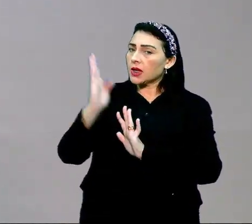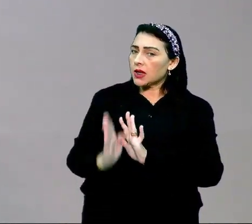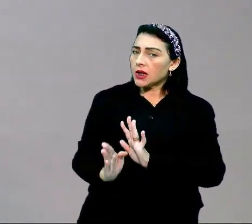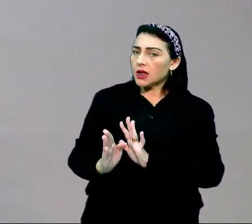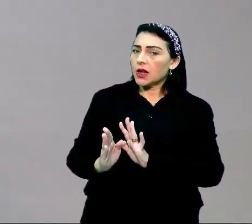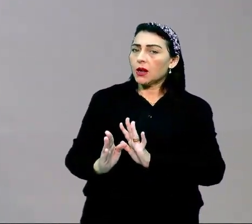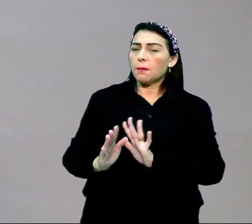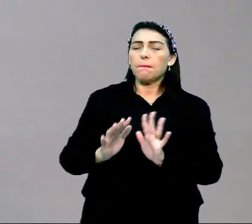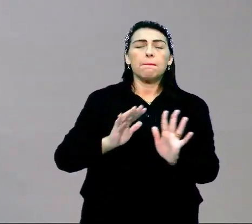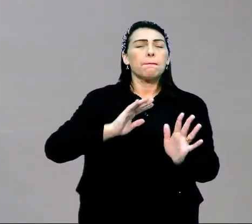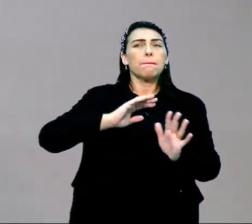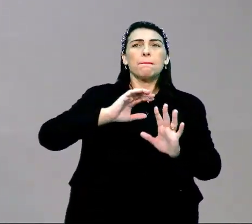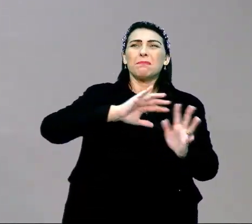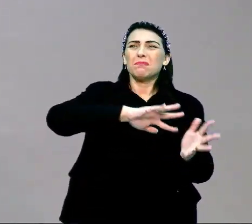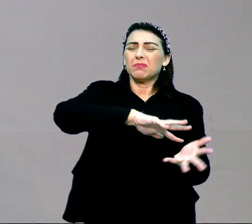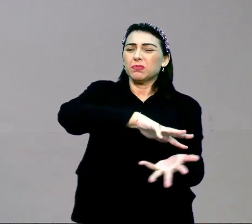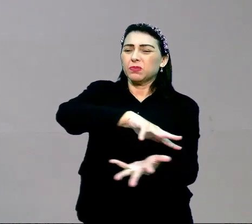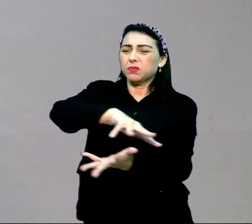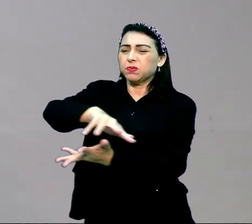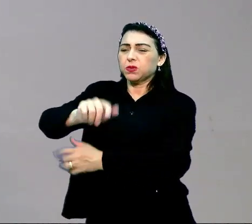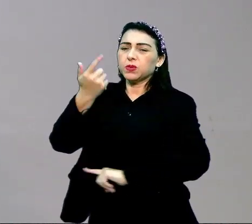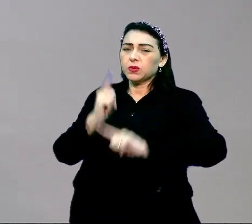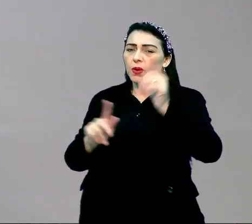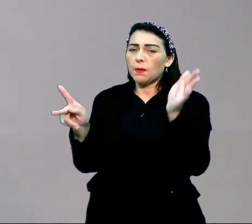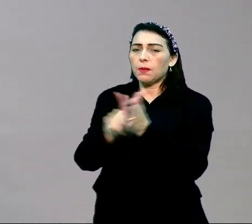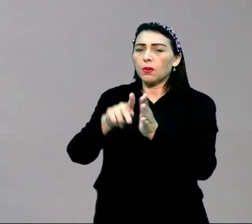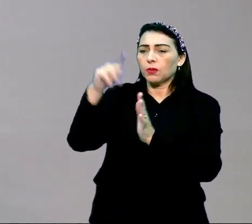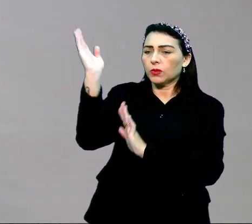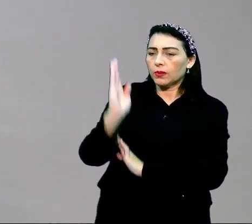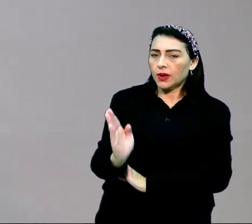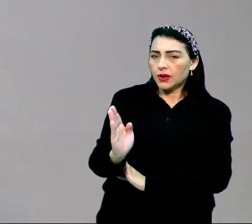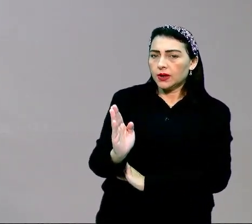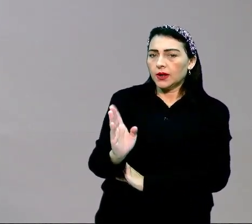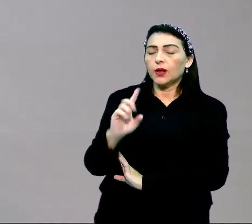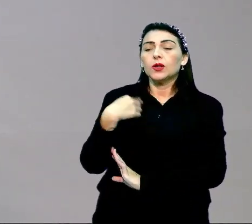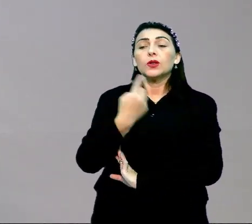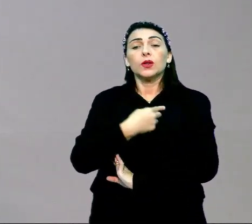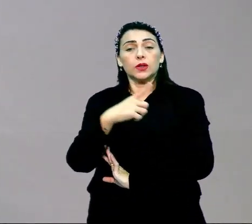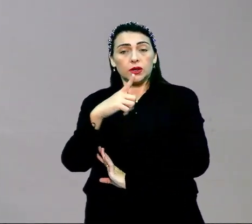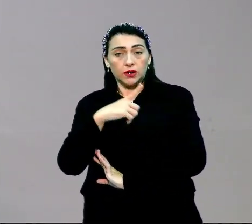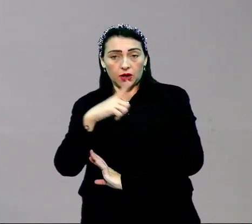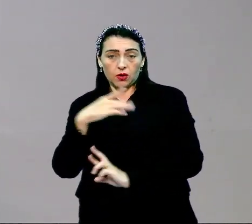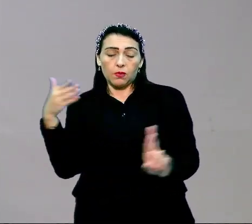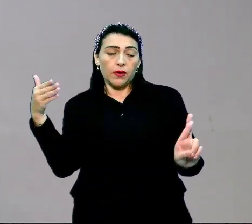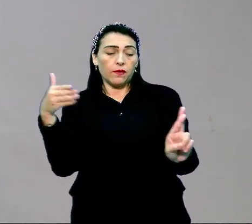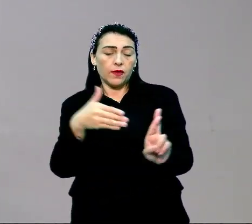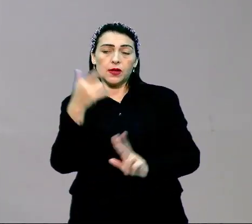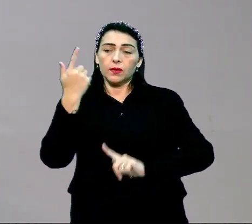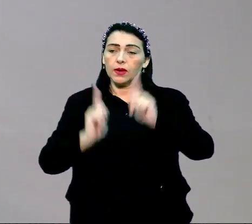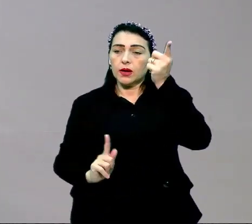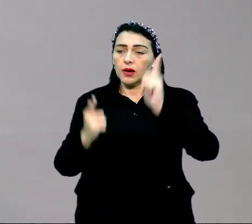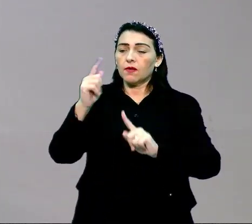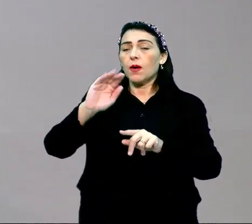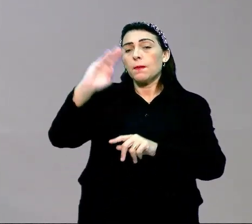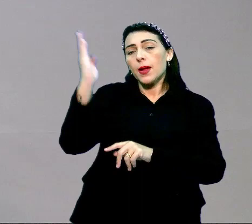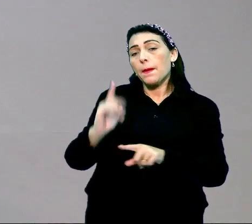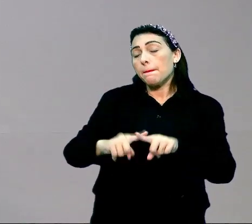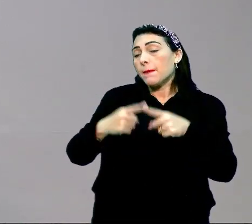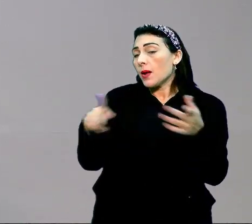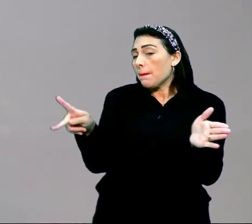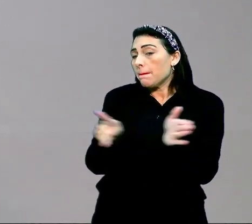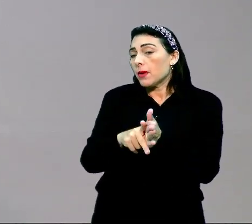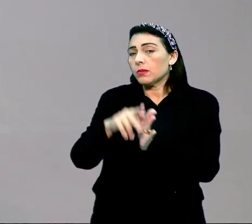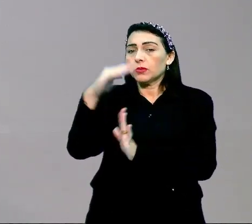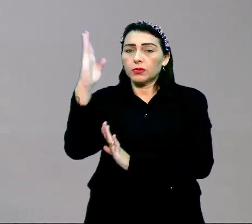é o maior festival, celebração, carnaval é Brasil. A gente tem como referência Carnaval Brasil, mas não que